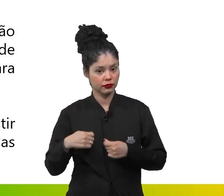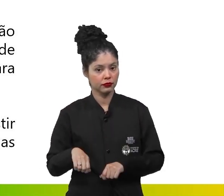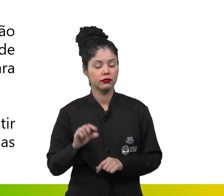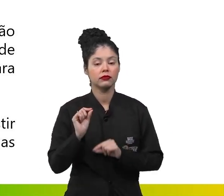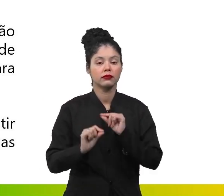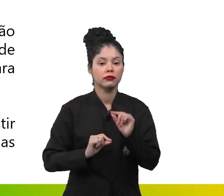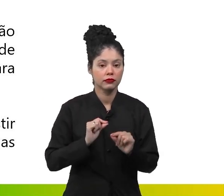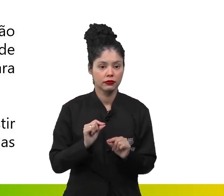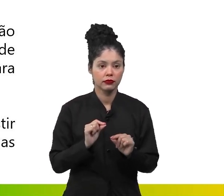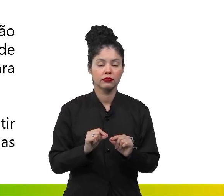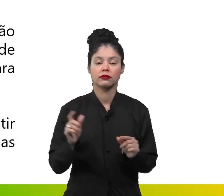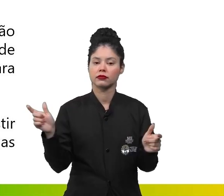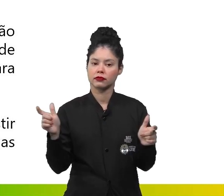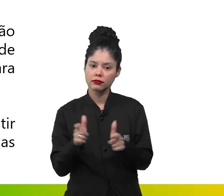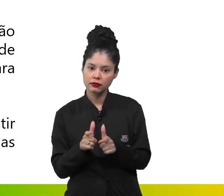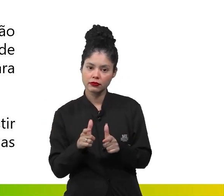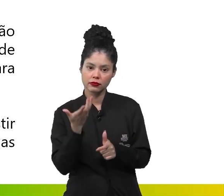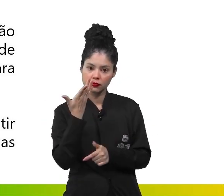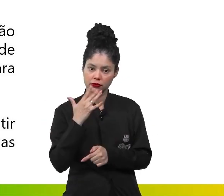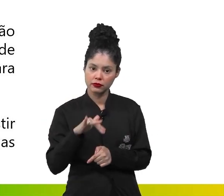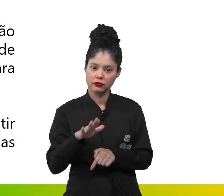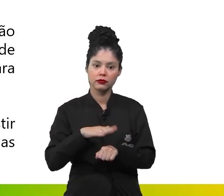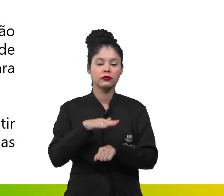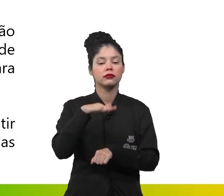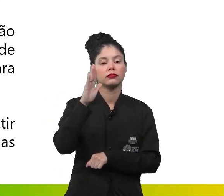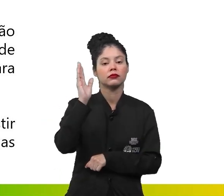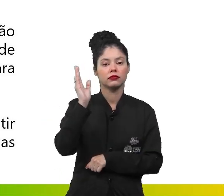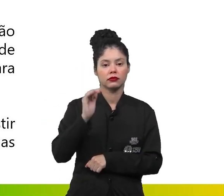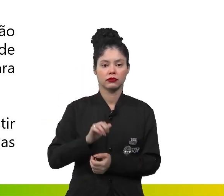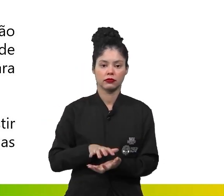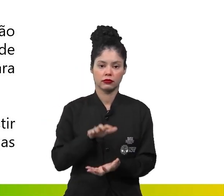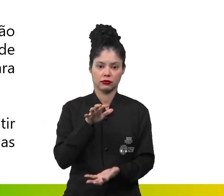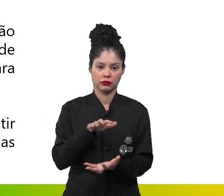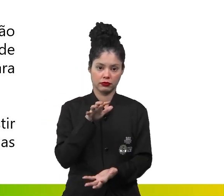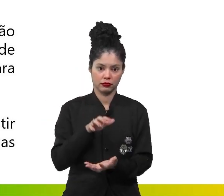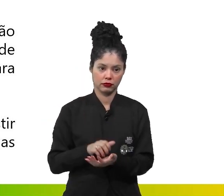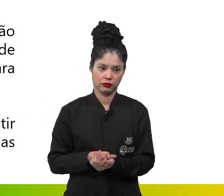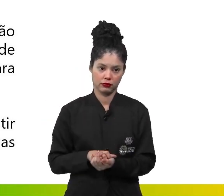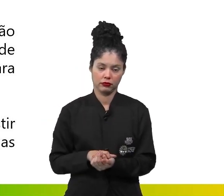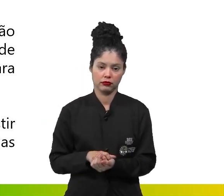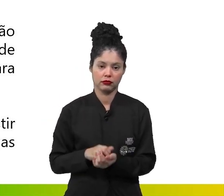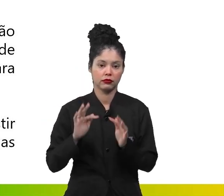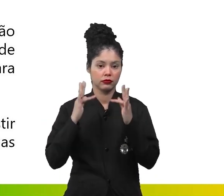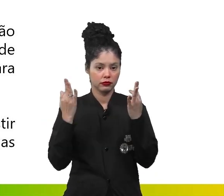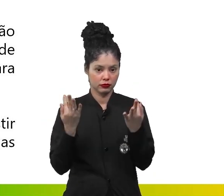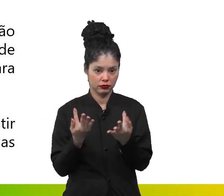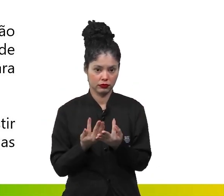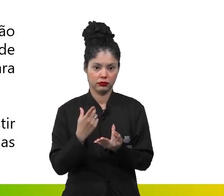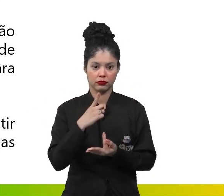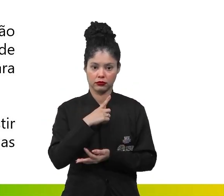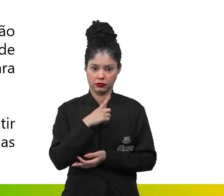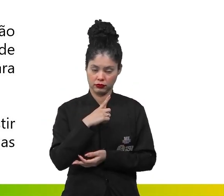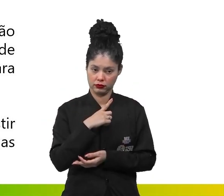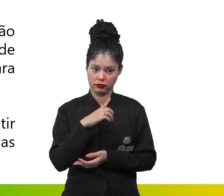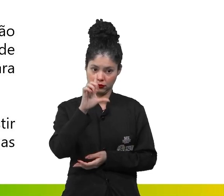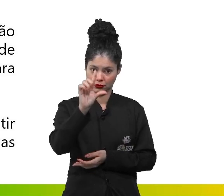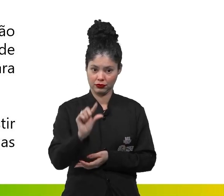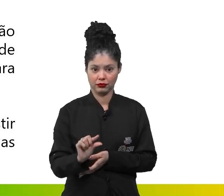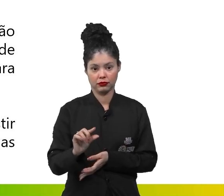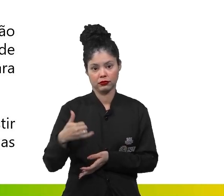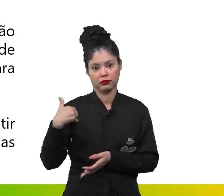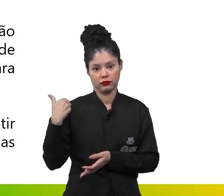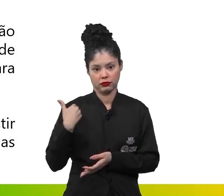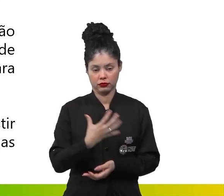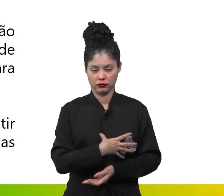vocês lembrarem disso, menos crianças, mais idosos. O que isso quer dizer? Hoje em dia, as famílias tendem a ter menos